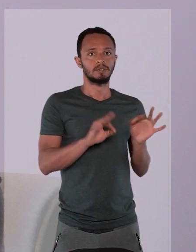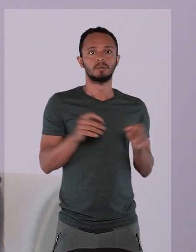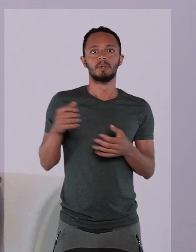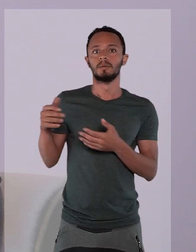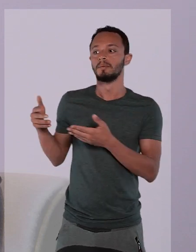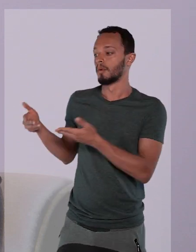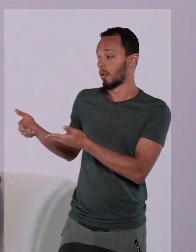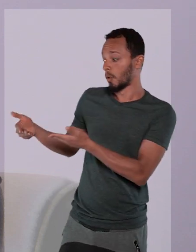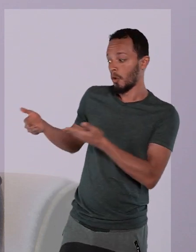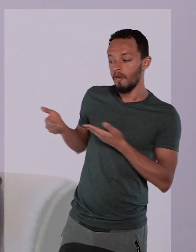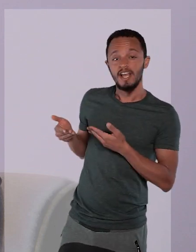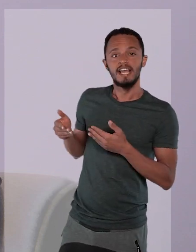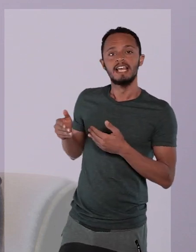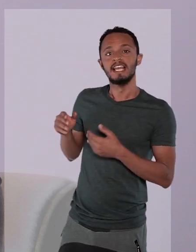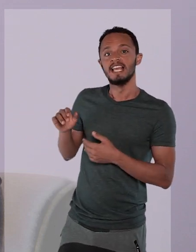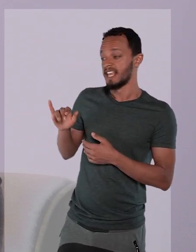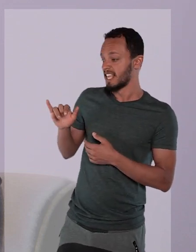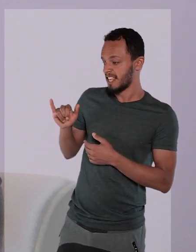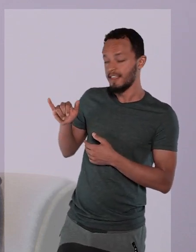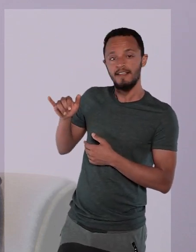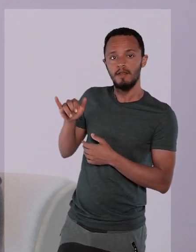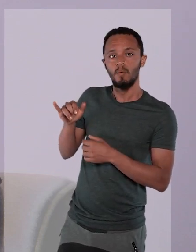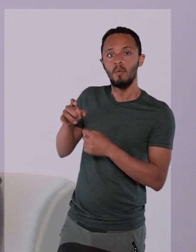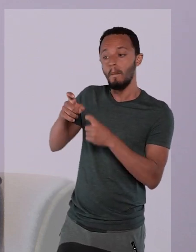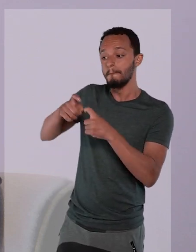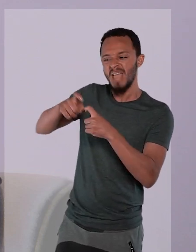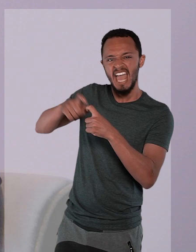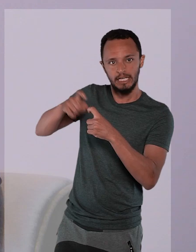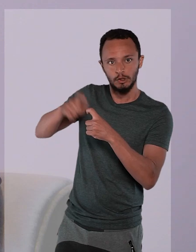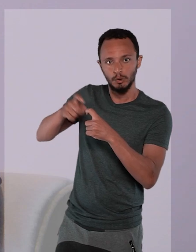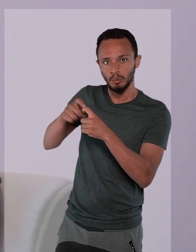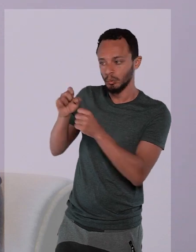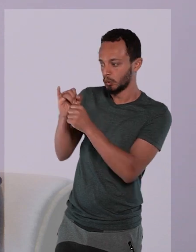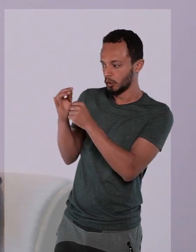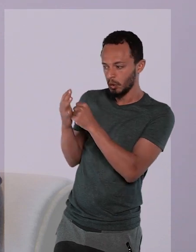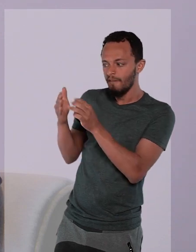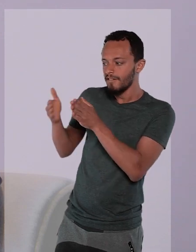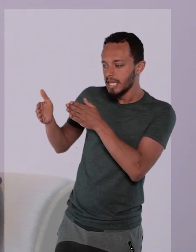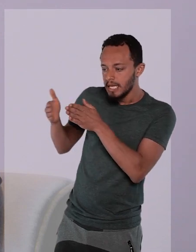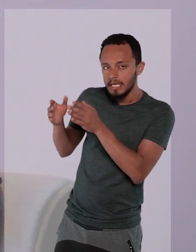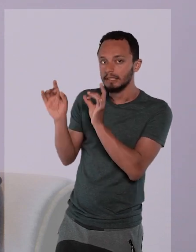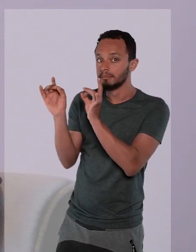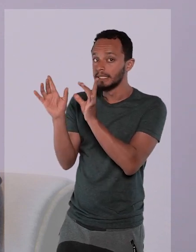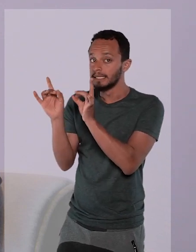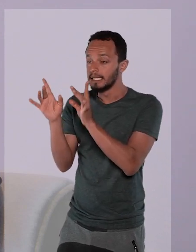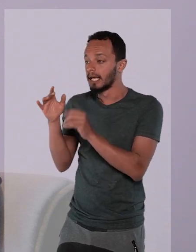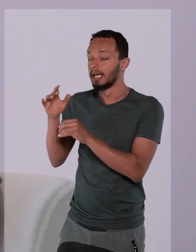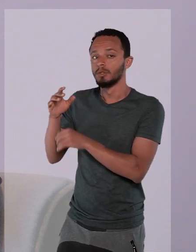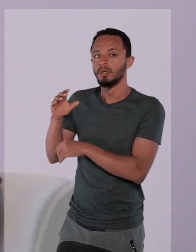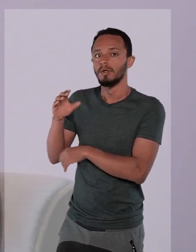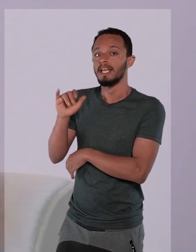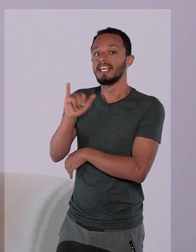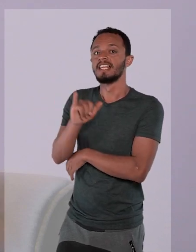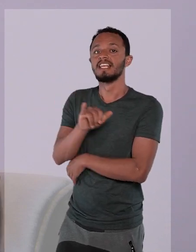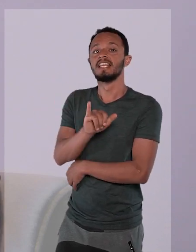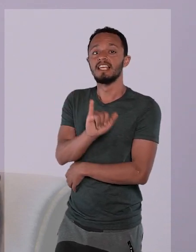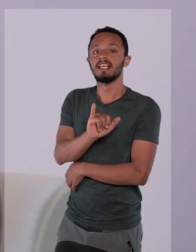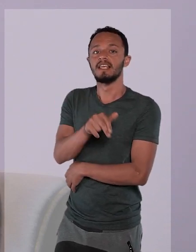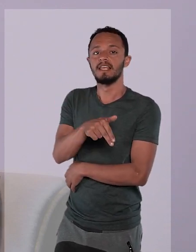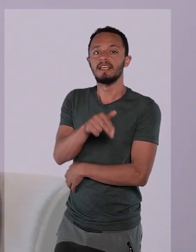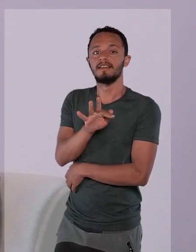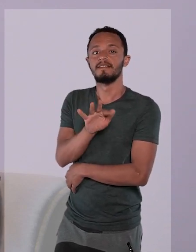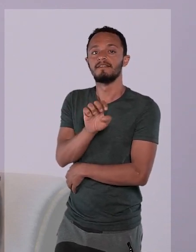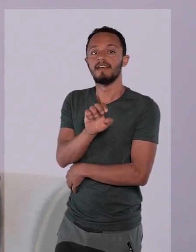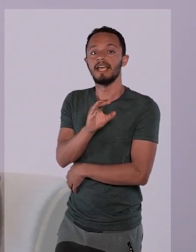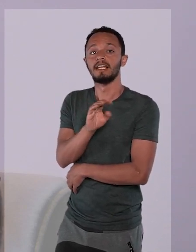colega infectologista, e o Naí, né? O Naí. E nós passamos, ele puxou a cadeira e falou